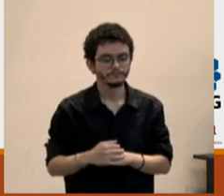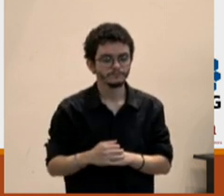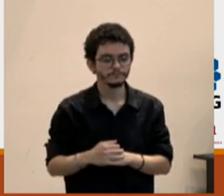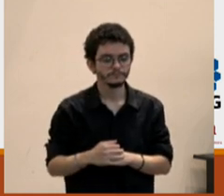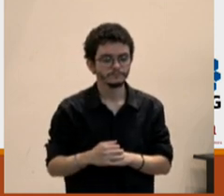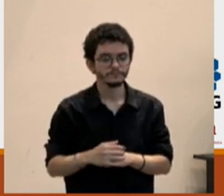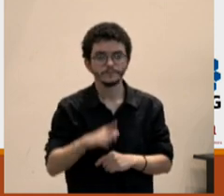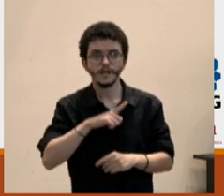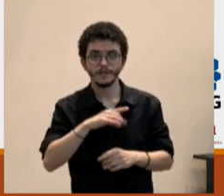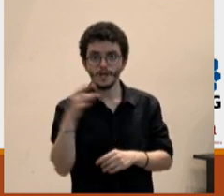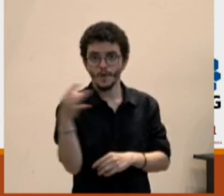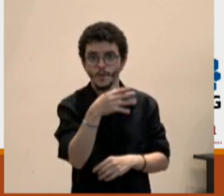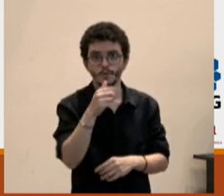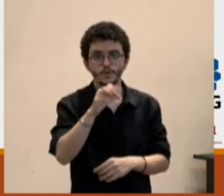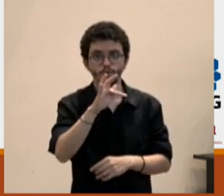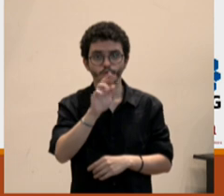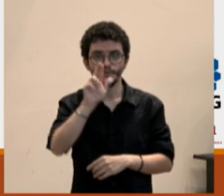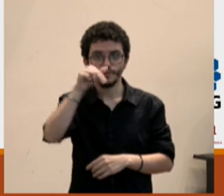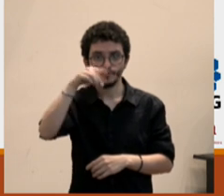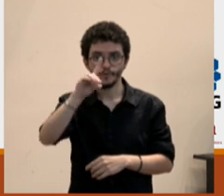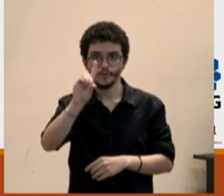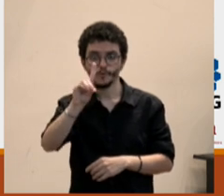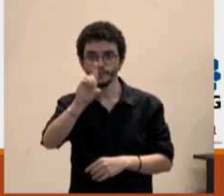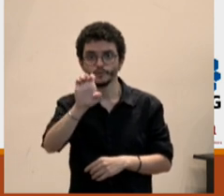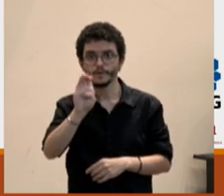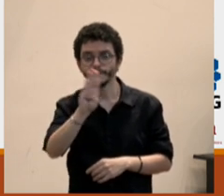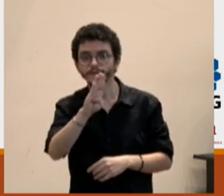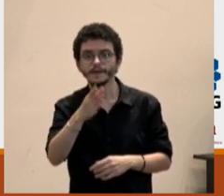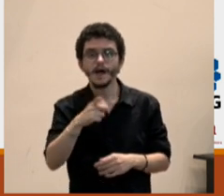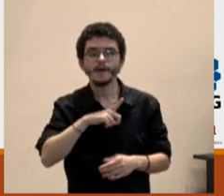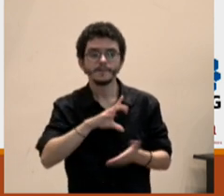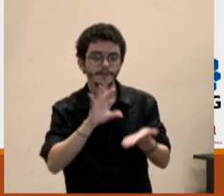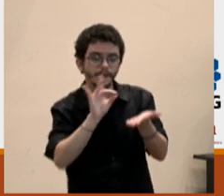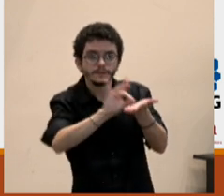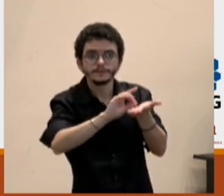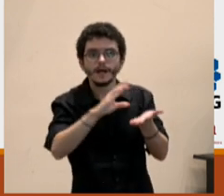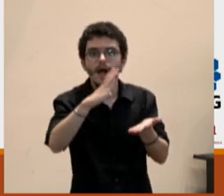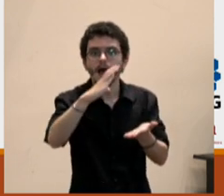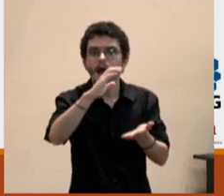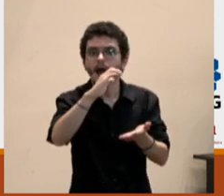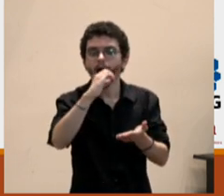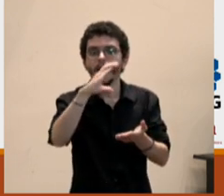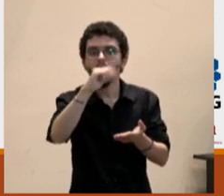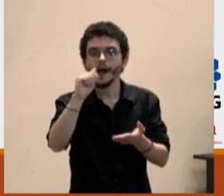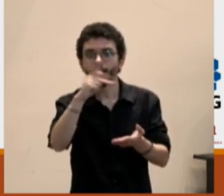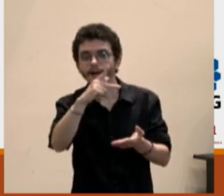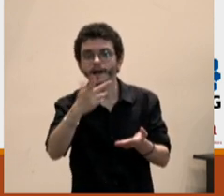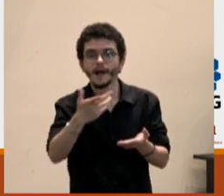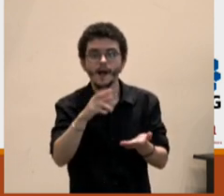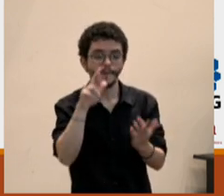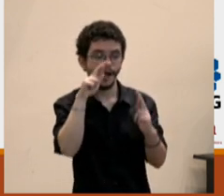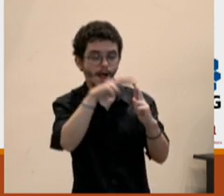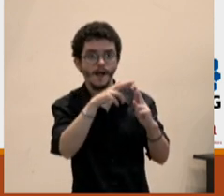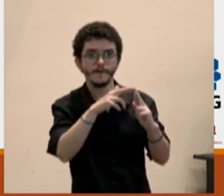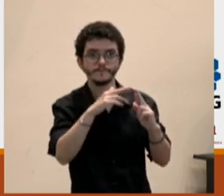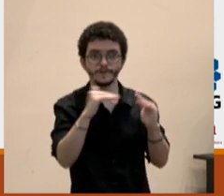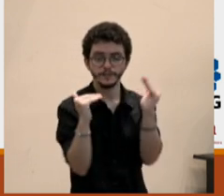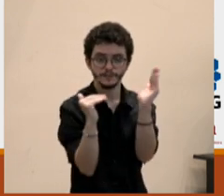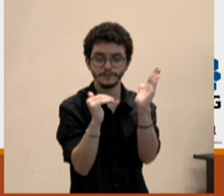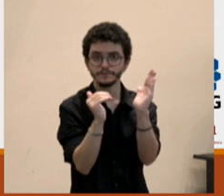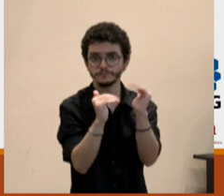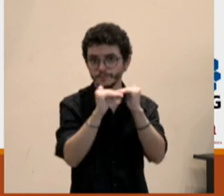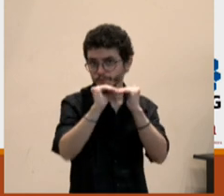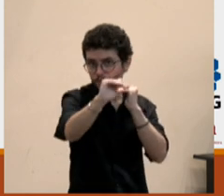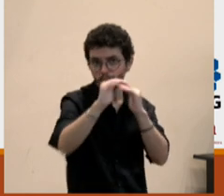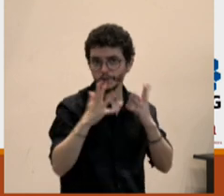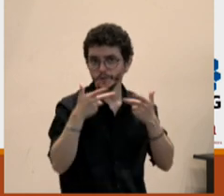o novo Fundeb, né, permanente, consagrou o CAC como referência para garantir esse padrão de qualidade. O que